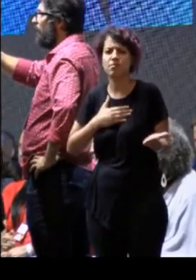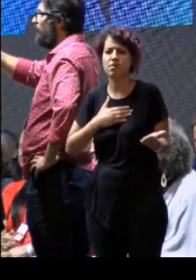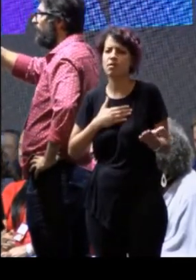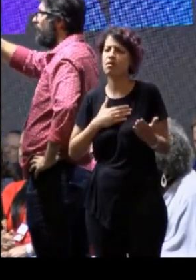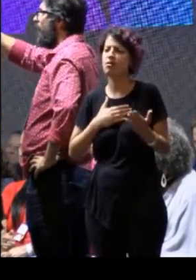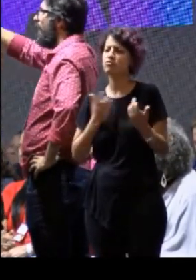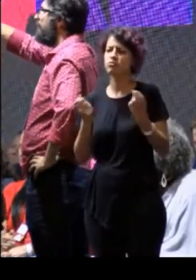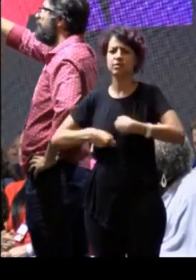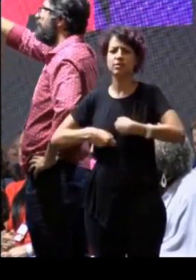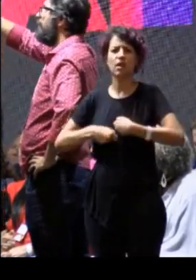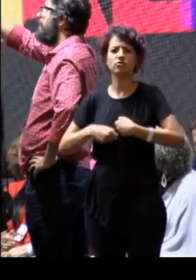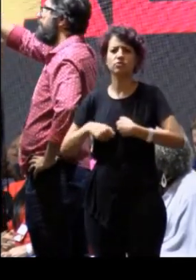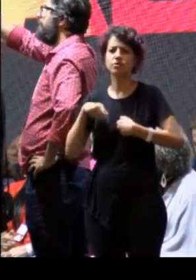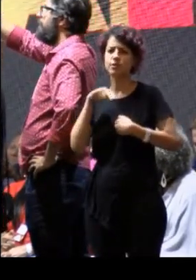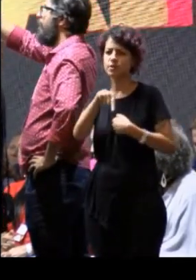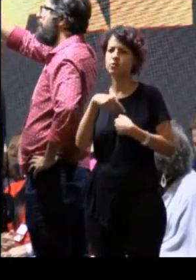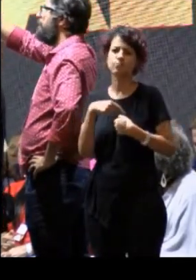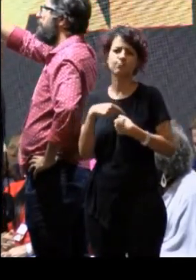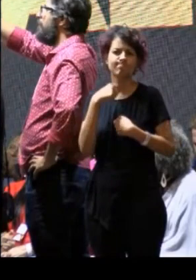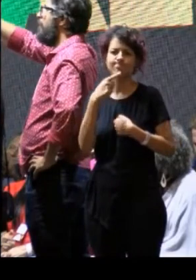Isso não se apaga.